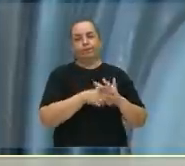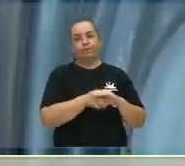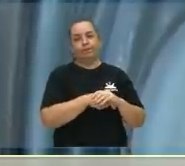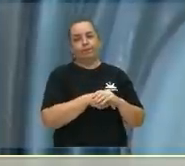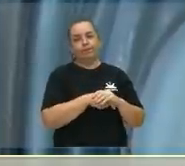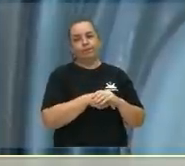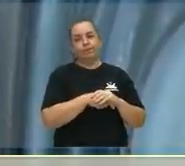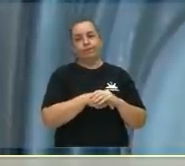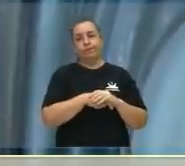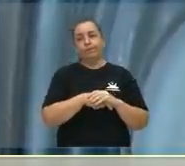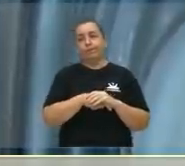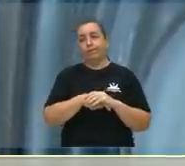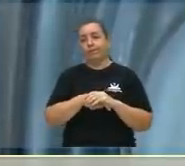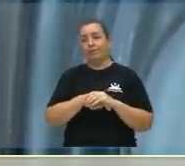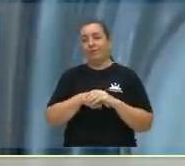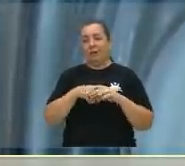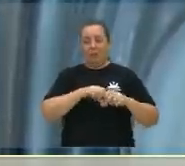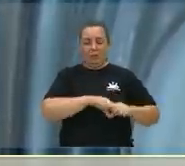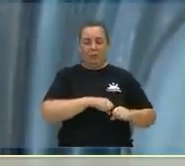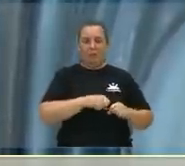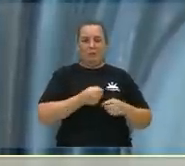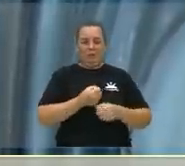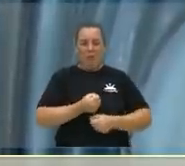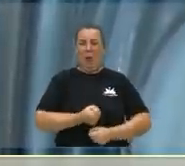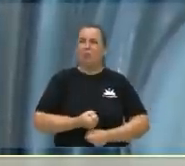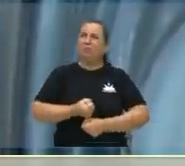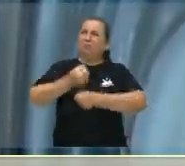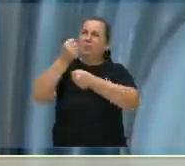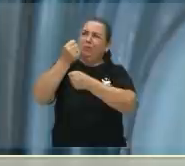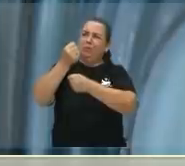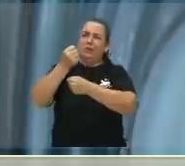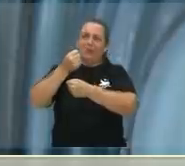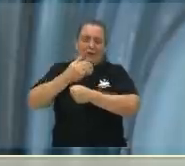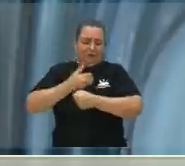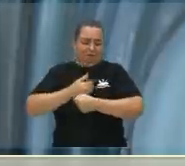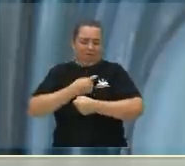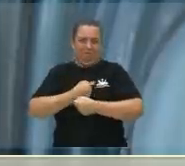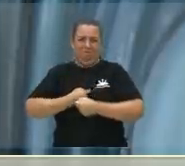é uma fenda de uma lança que foi que transpassou